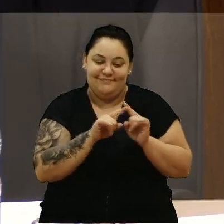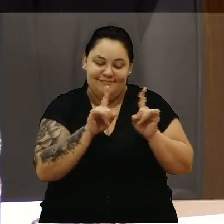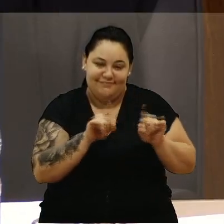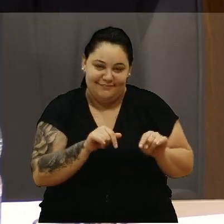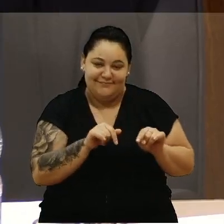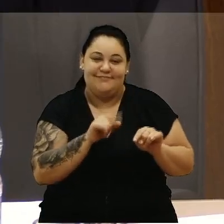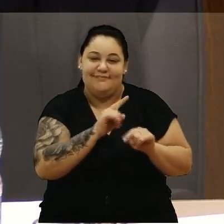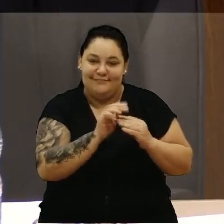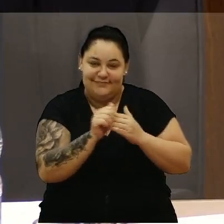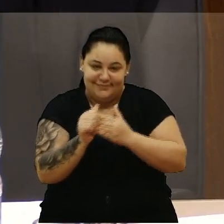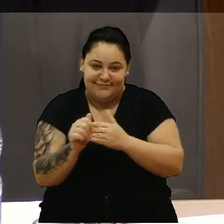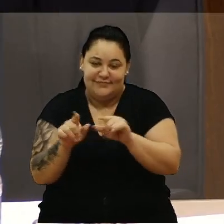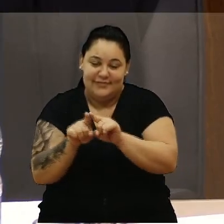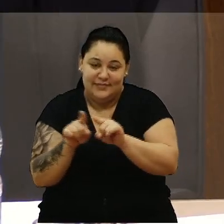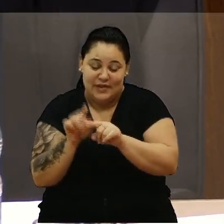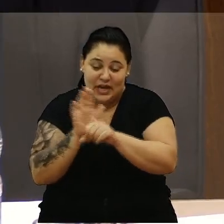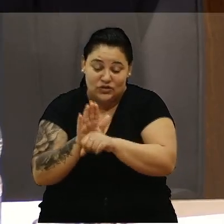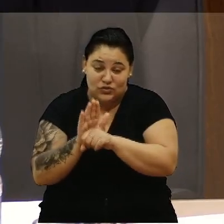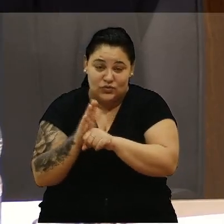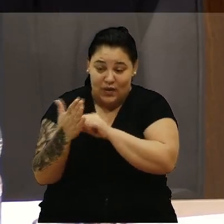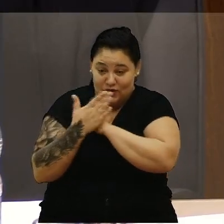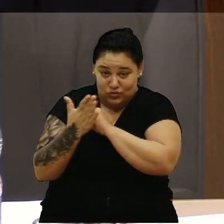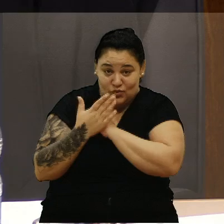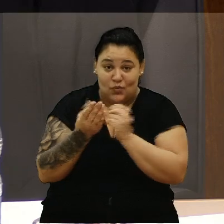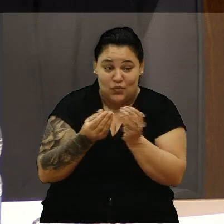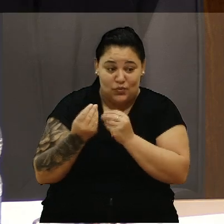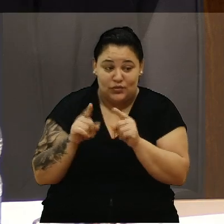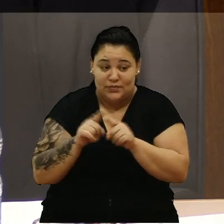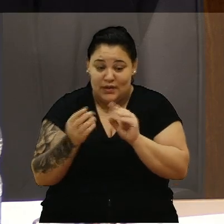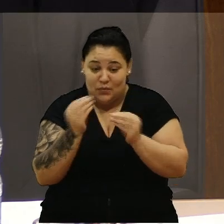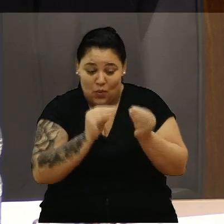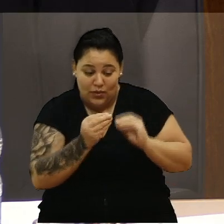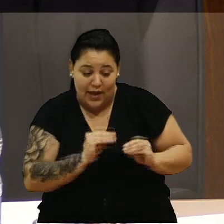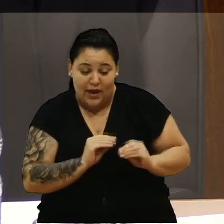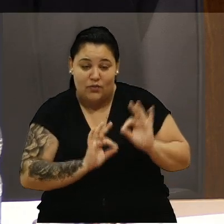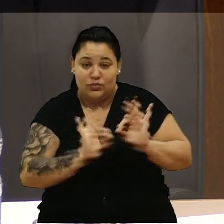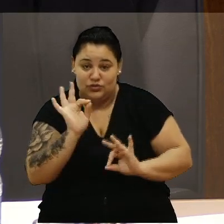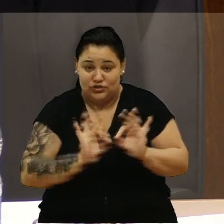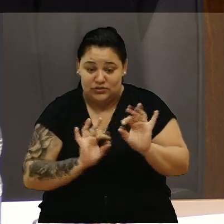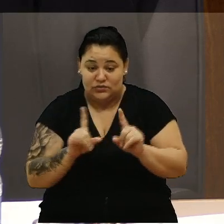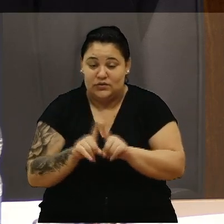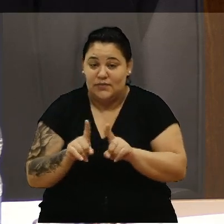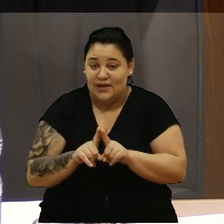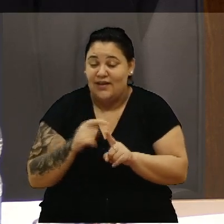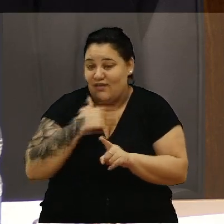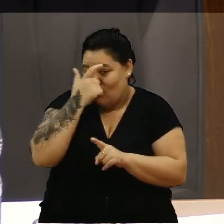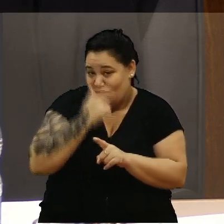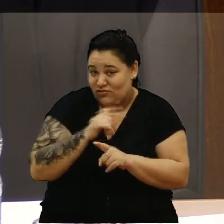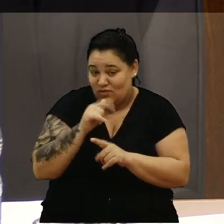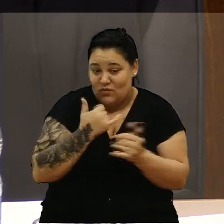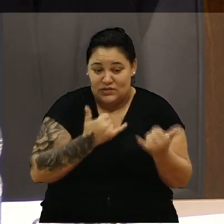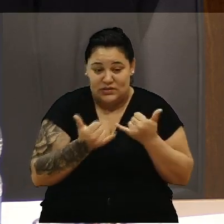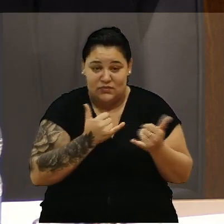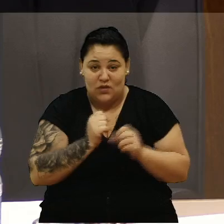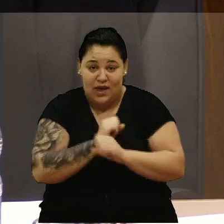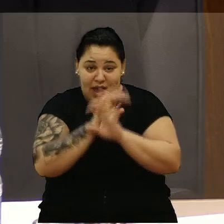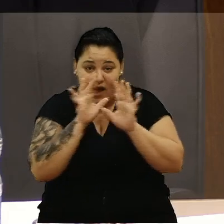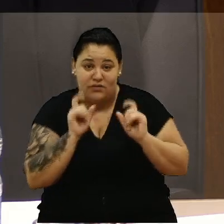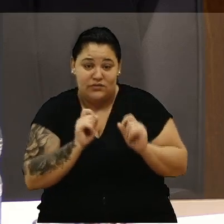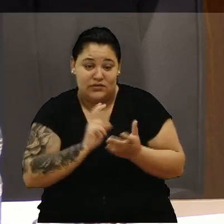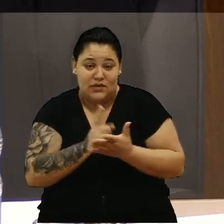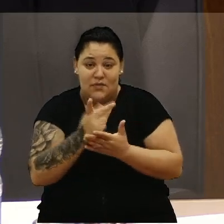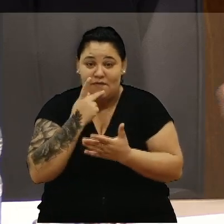nos auxiliou muito na montagem desse projeto. Eu acho que isso exemplifica aquilo que a gente sempre fala. O